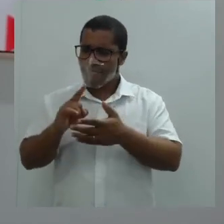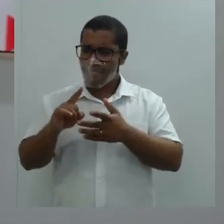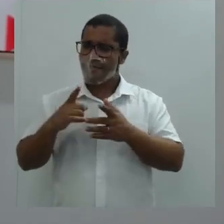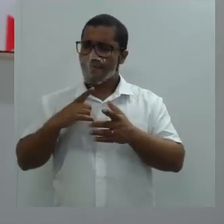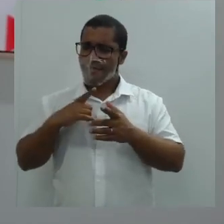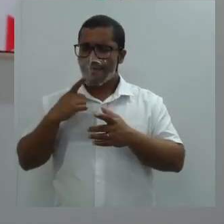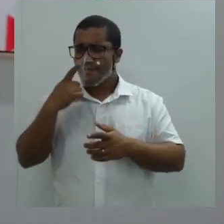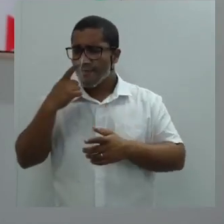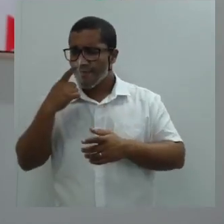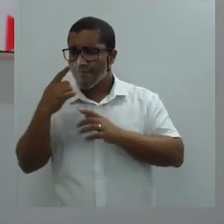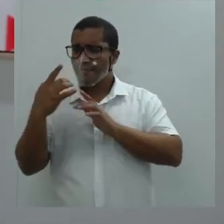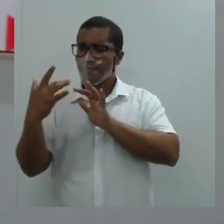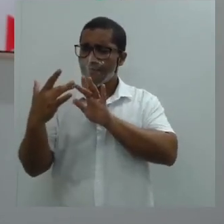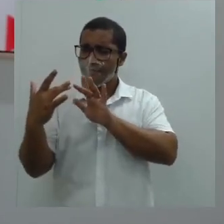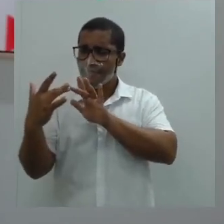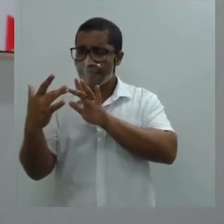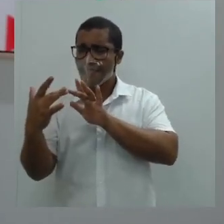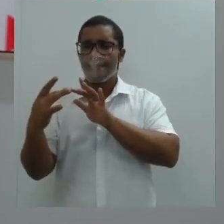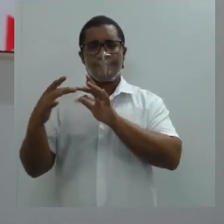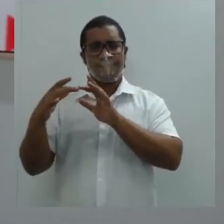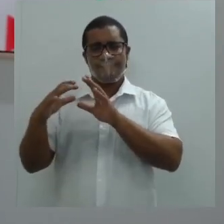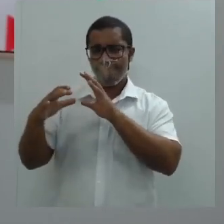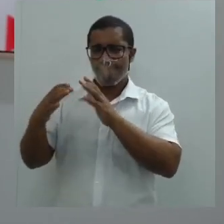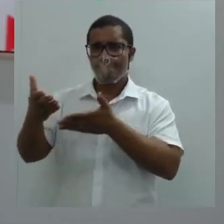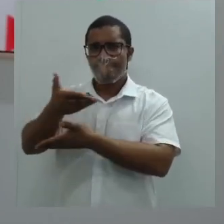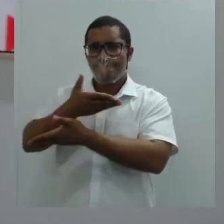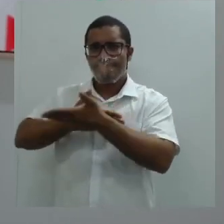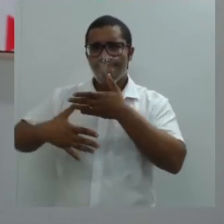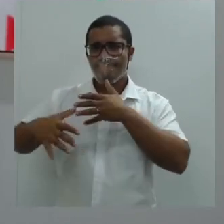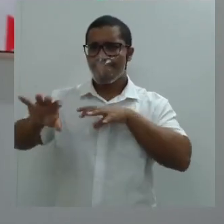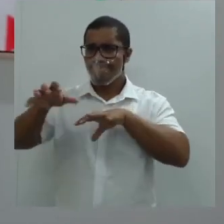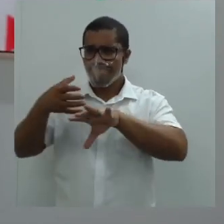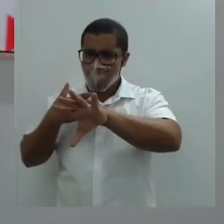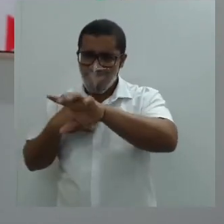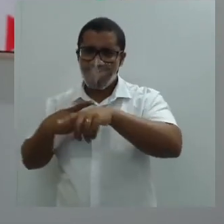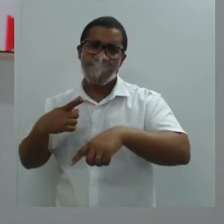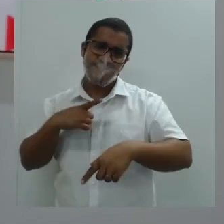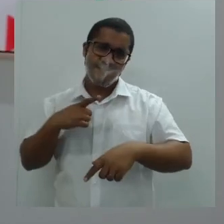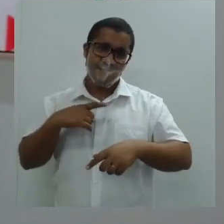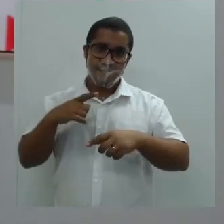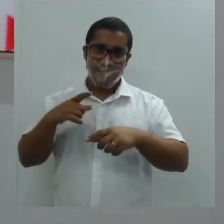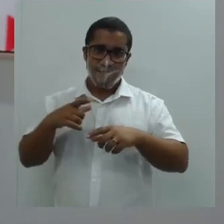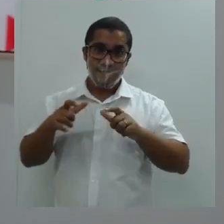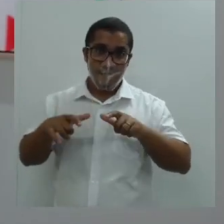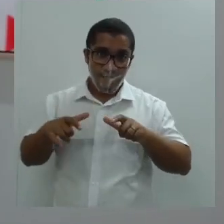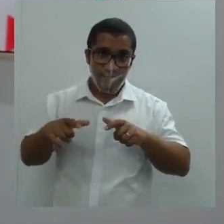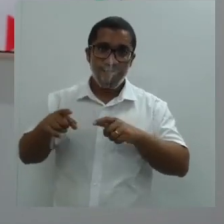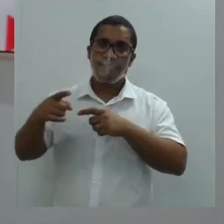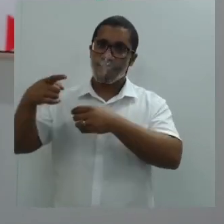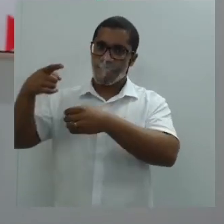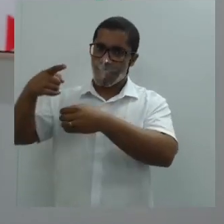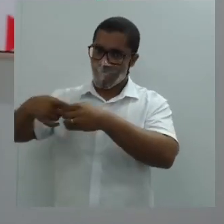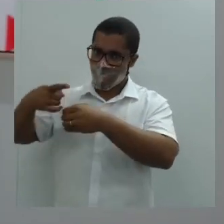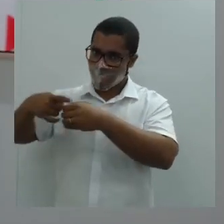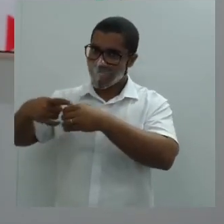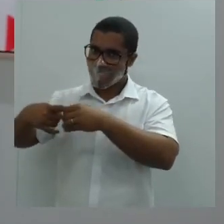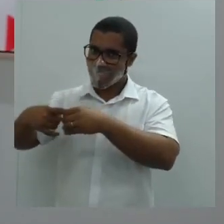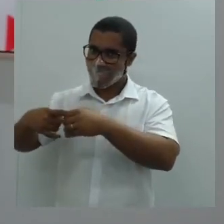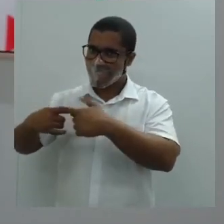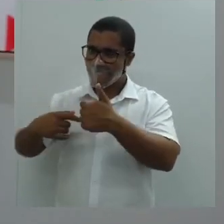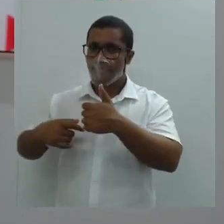das relações de convívio. Isso eu estou falando as interações sociais no campo, não é?